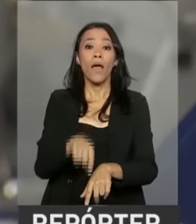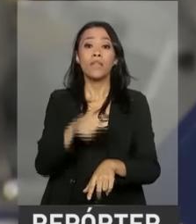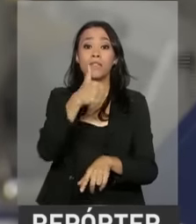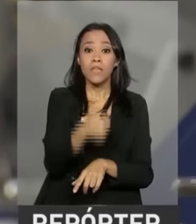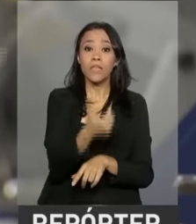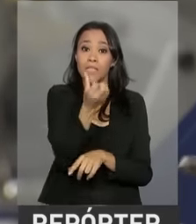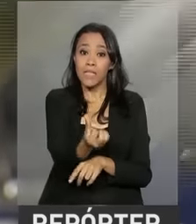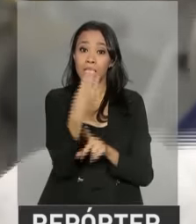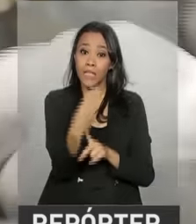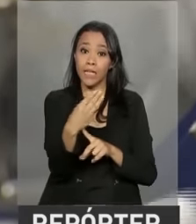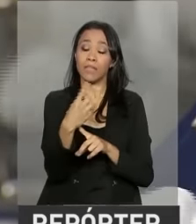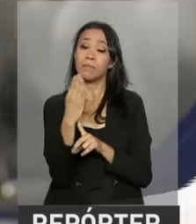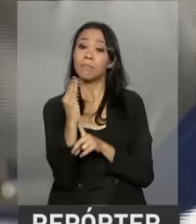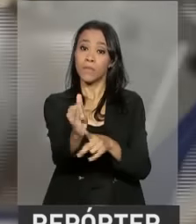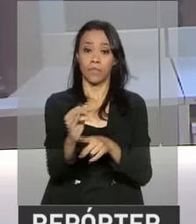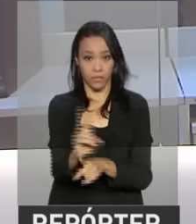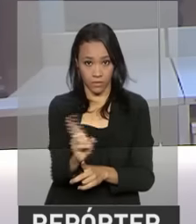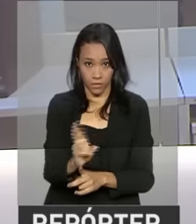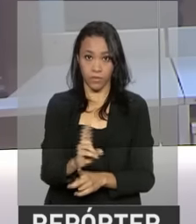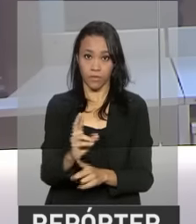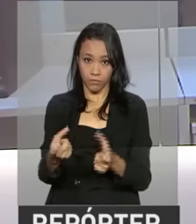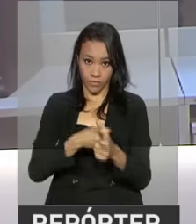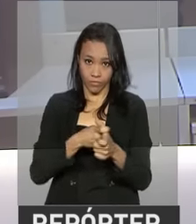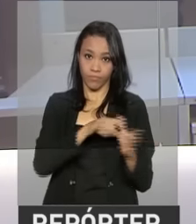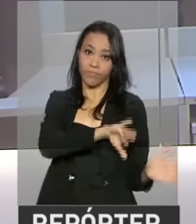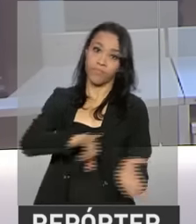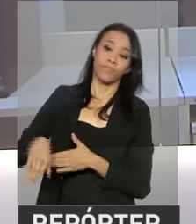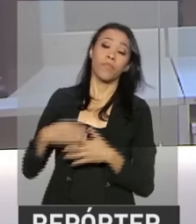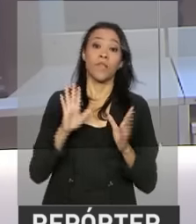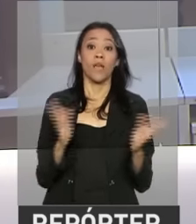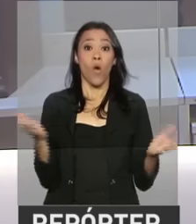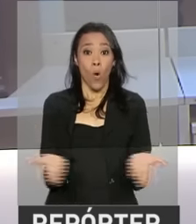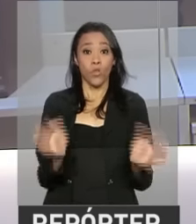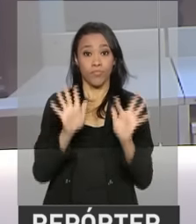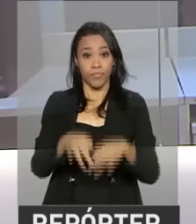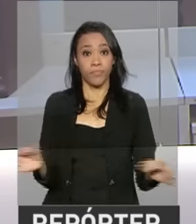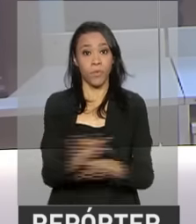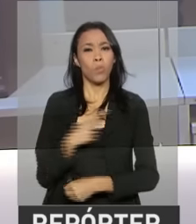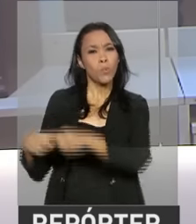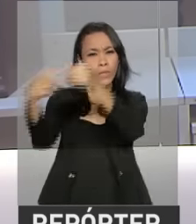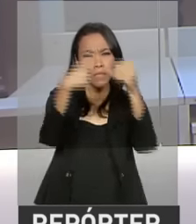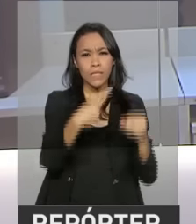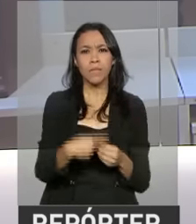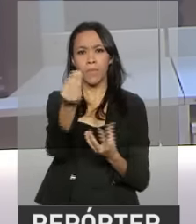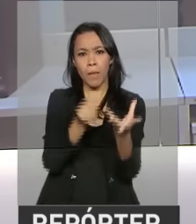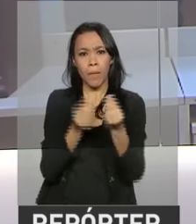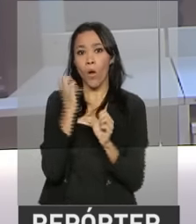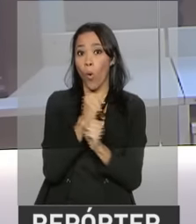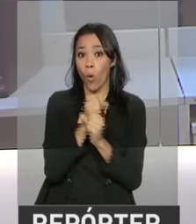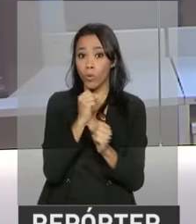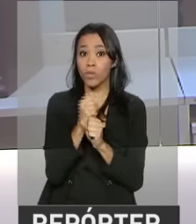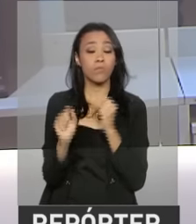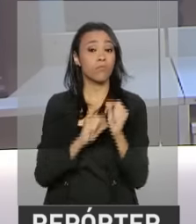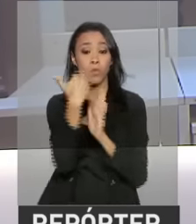163 bilhões deais termina hoje o prazo para os municípios prestarem as contas sobre os gastos